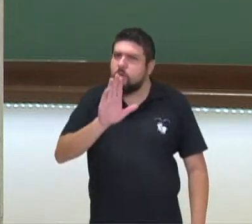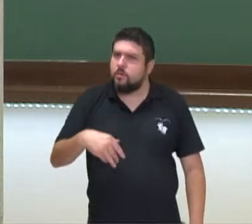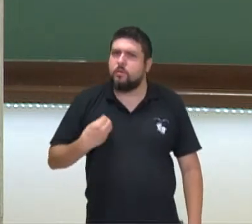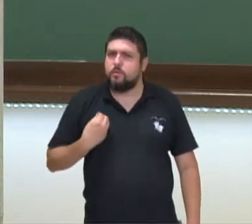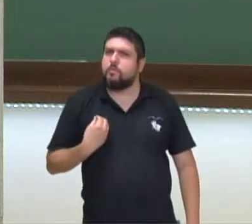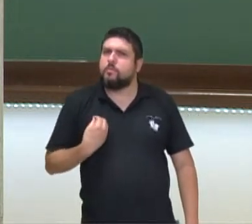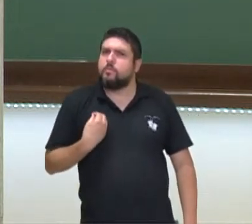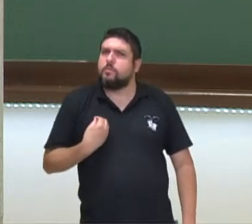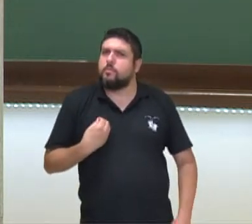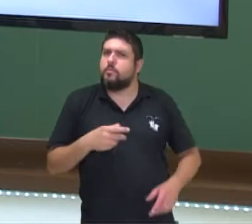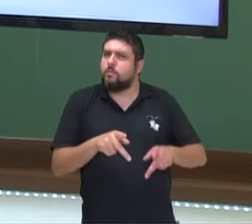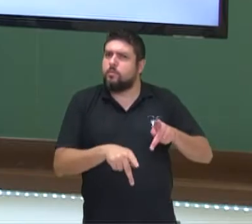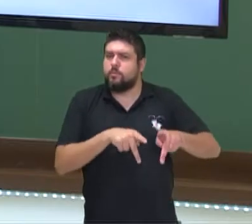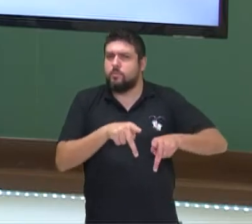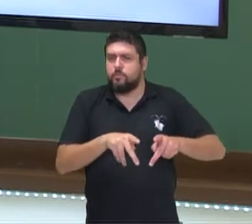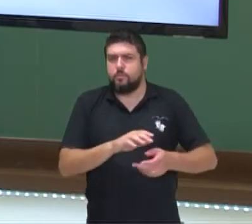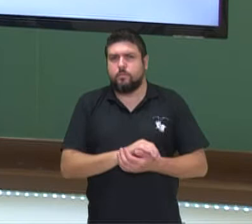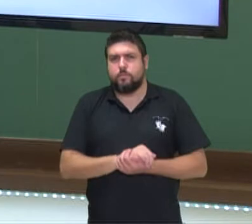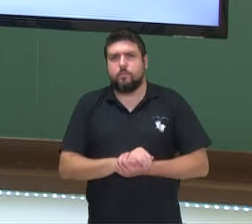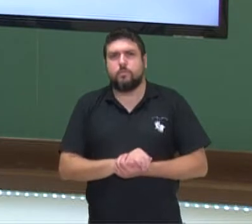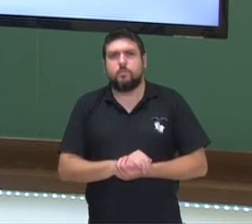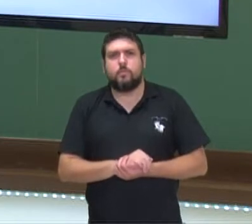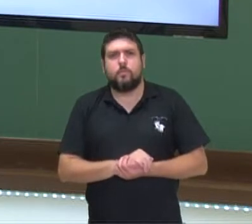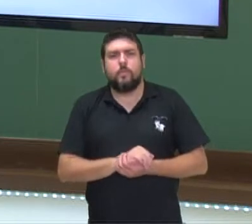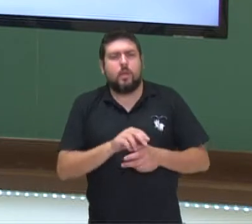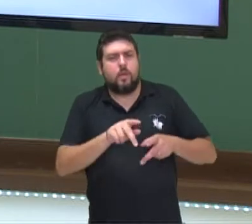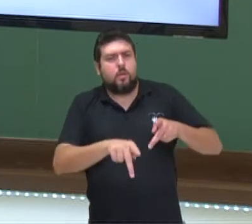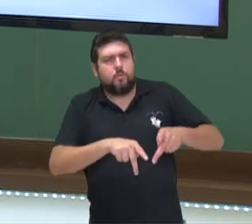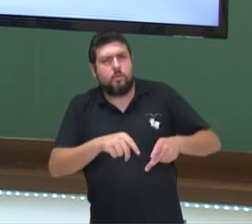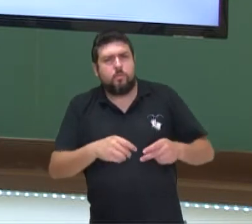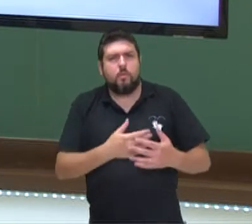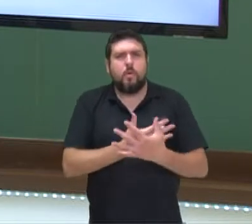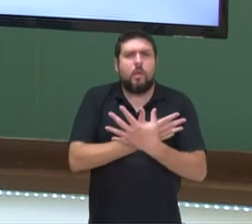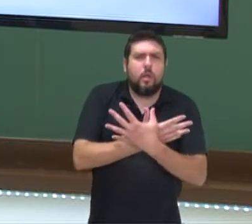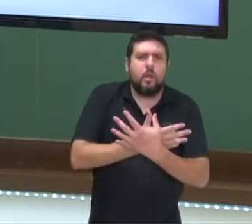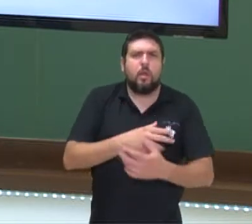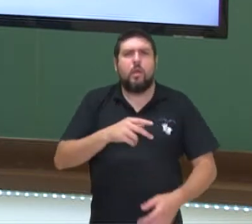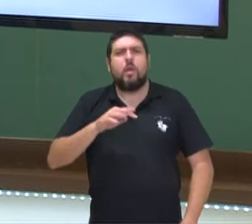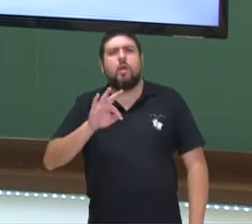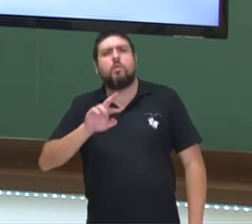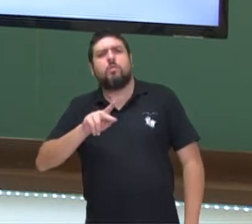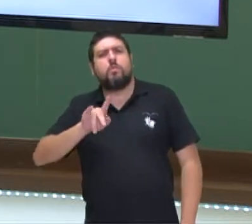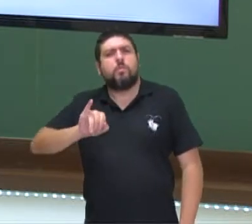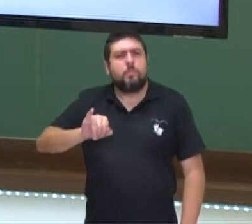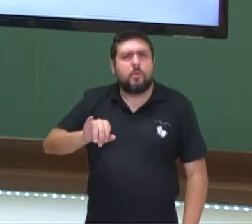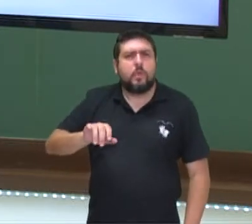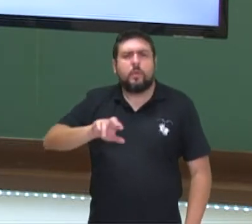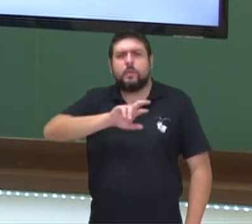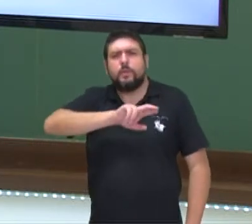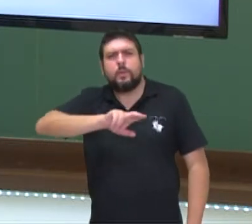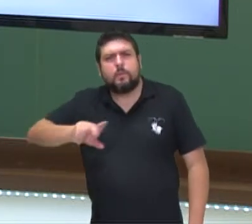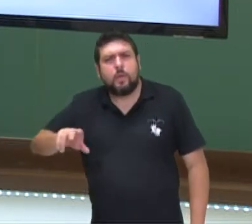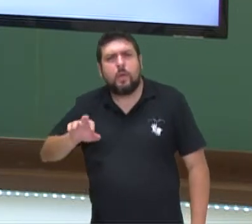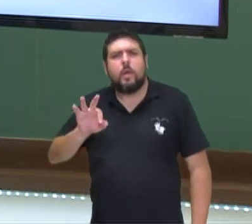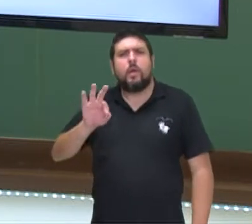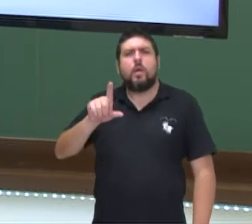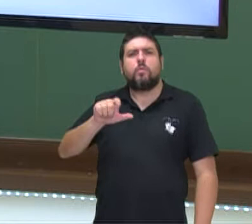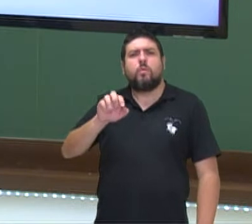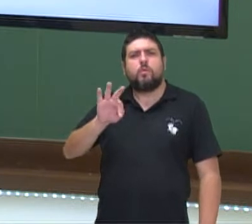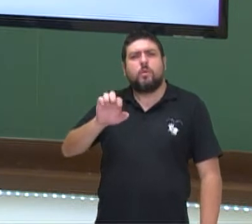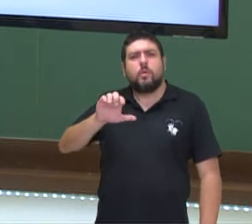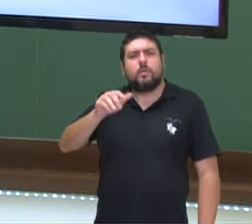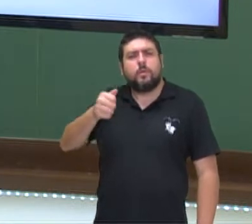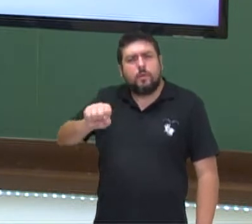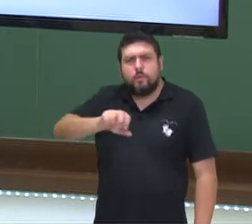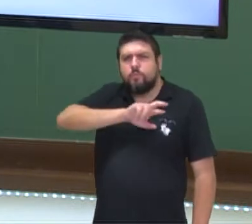século XV. E esses povos, astecas, maias, incas, tupis, guaranis, olmecas, toltecas, essa